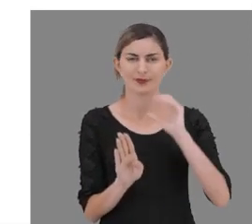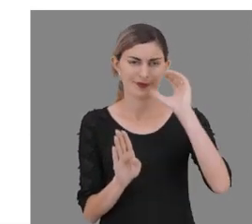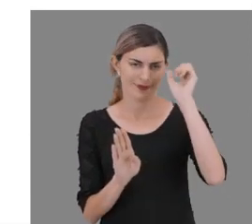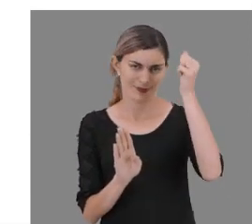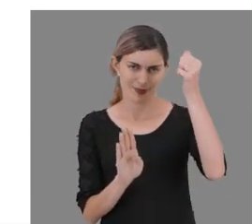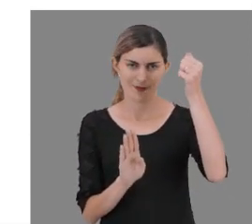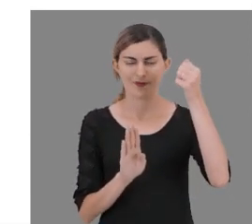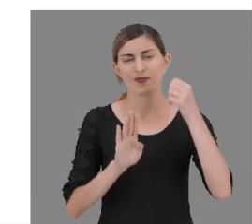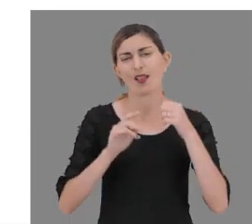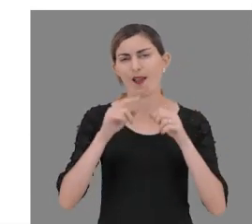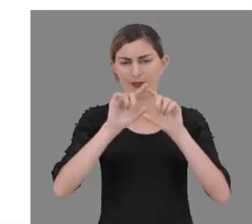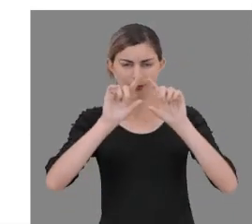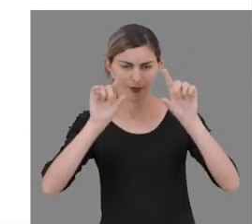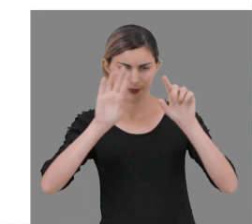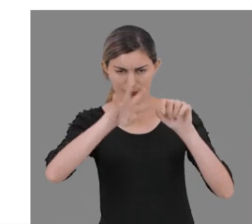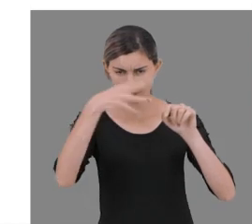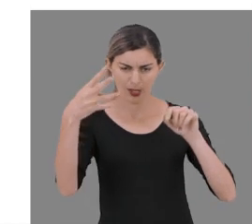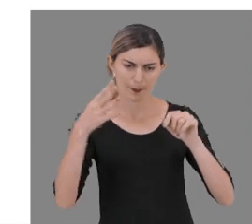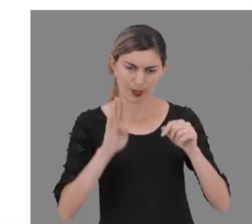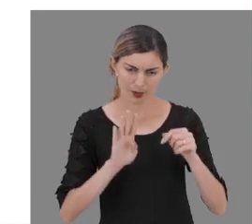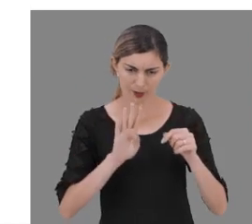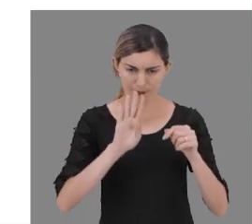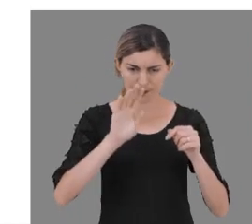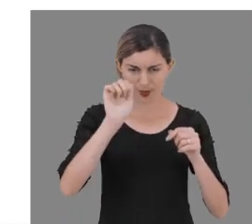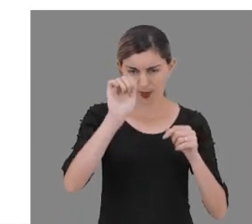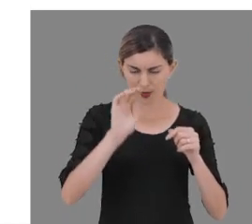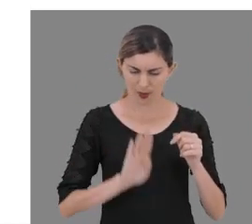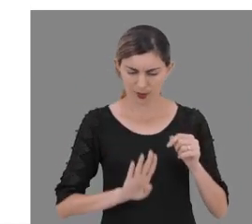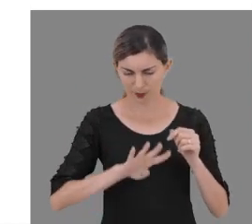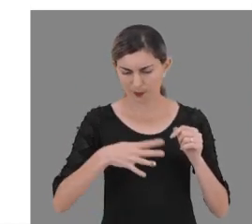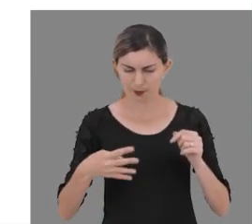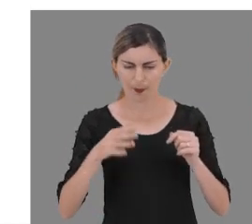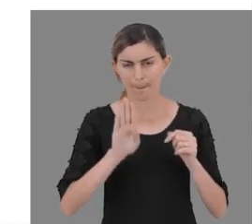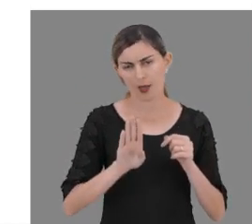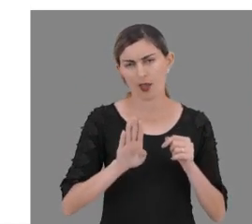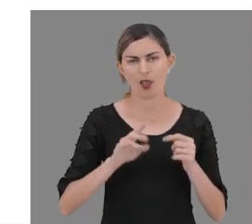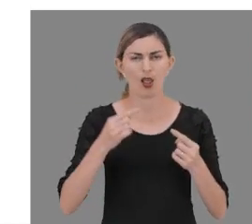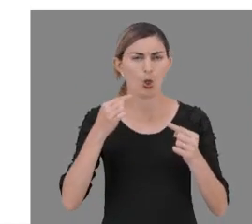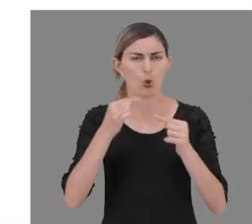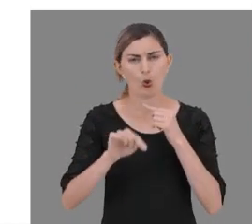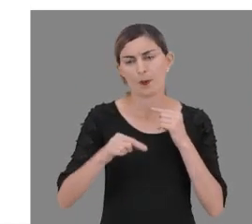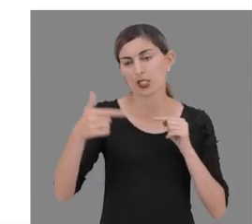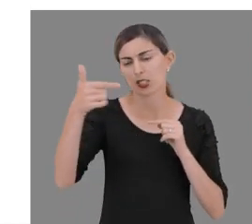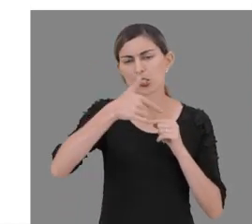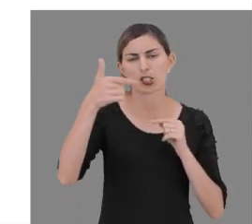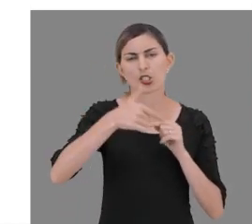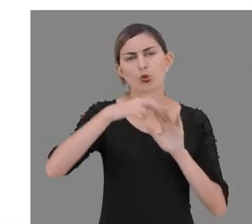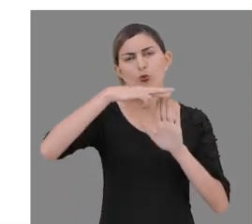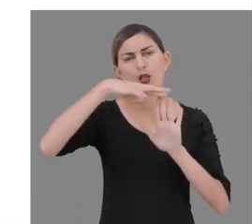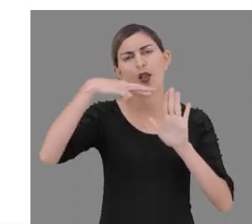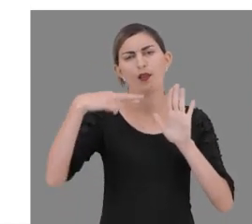No entanto, essa tabela da letra B, ela fere a segunda regra,